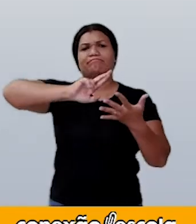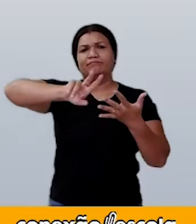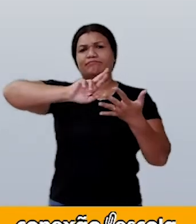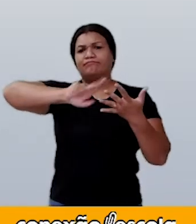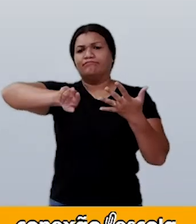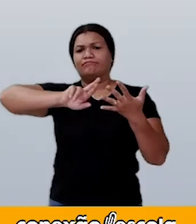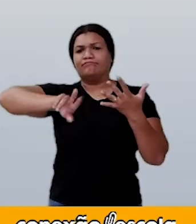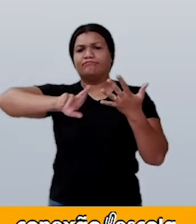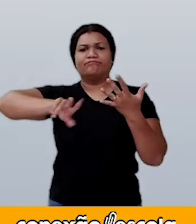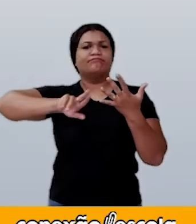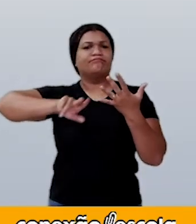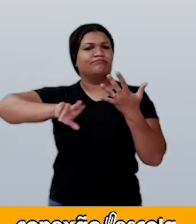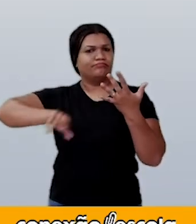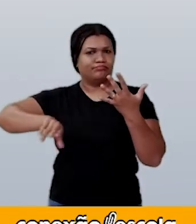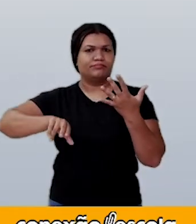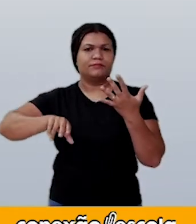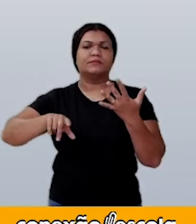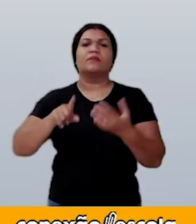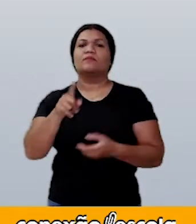exemplos para